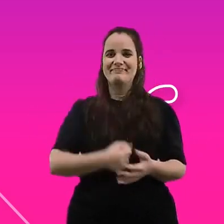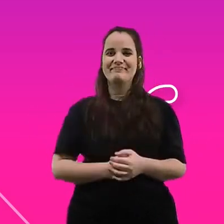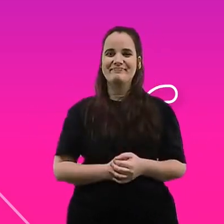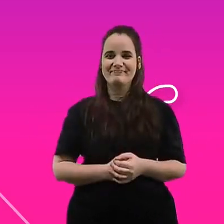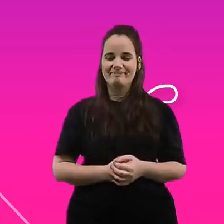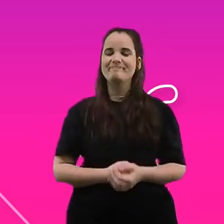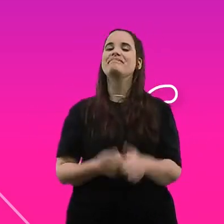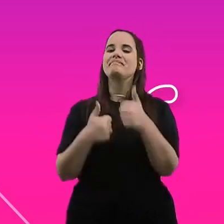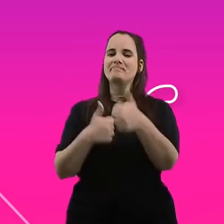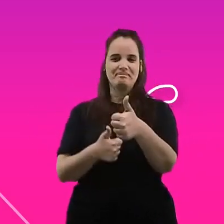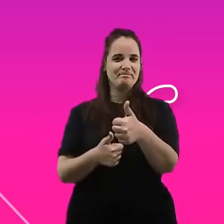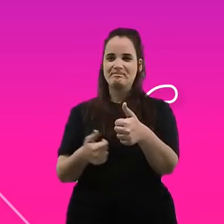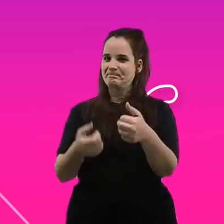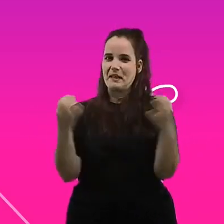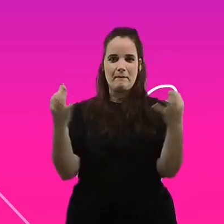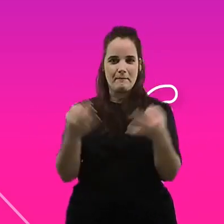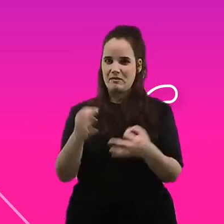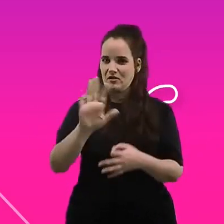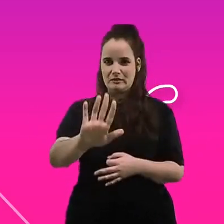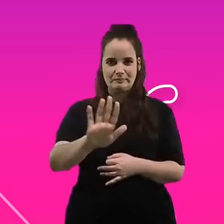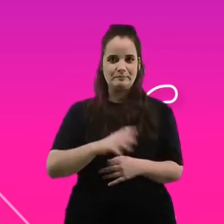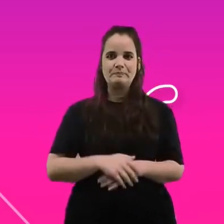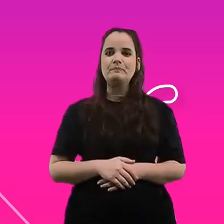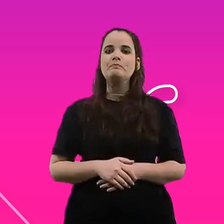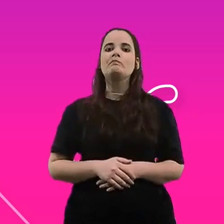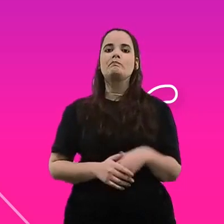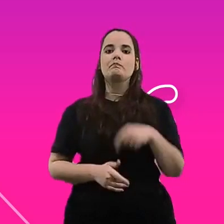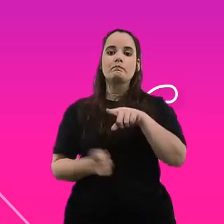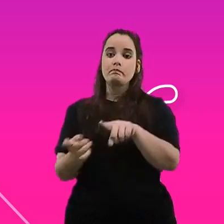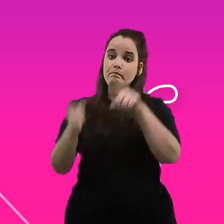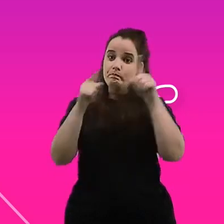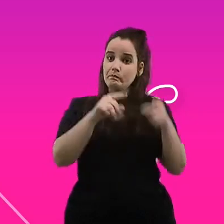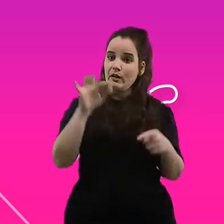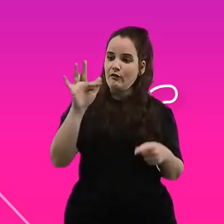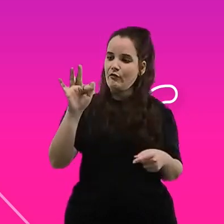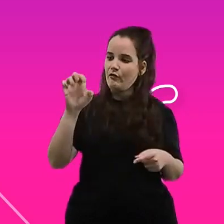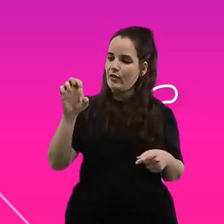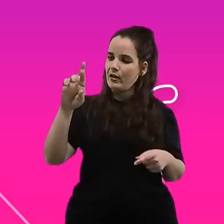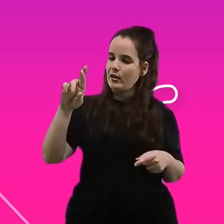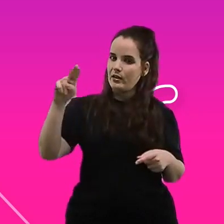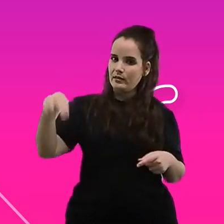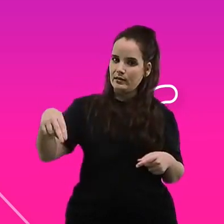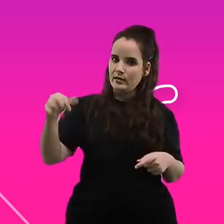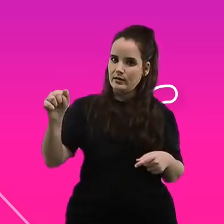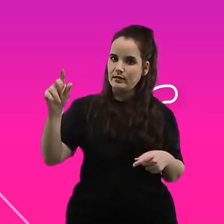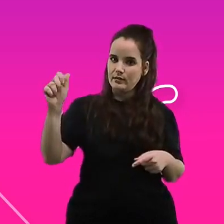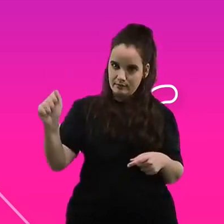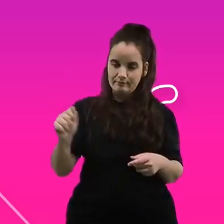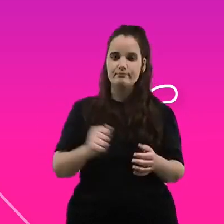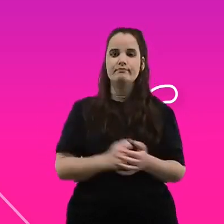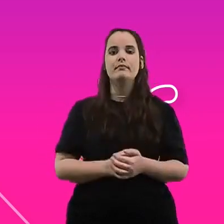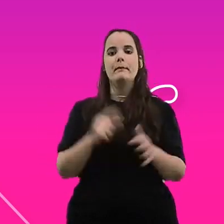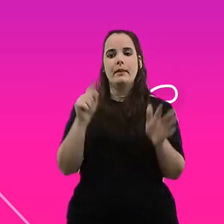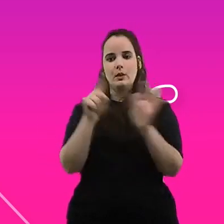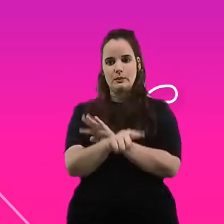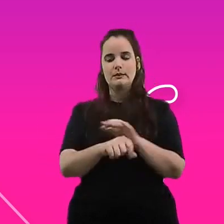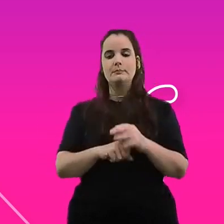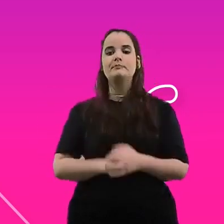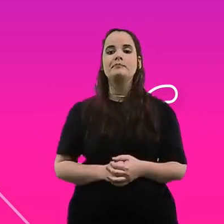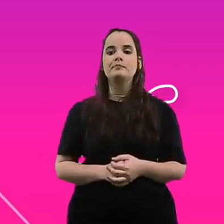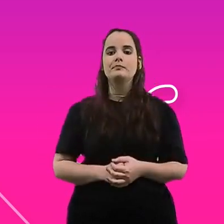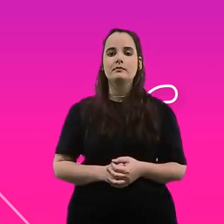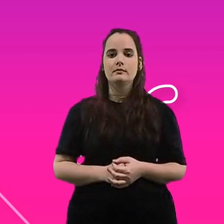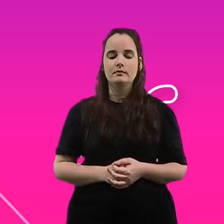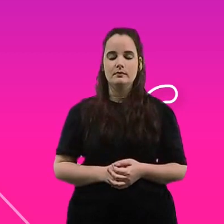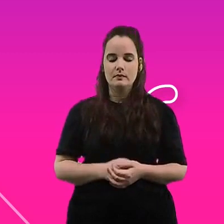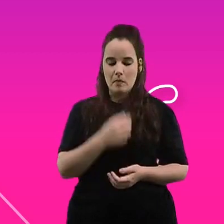Perfeito, muito obrigado, doutor Rodrigo. Eu vou passar a bola para Fernanda responder uma pergunta que chegou aqui, daí a gente vai encerrar